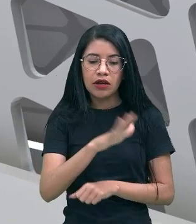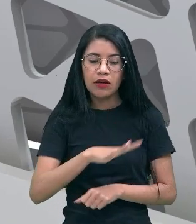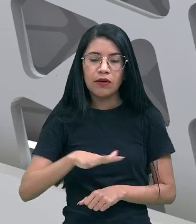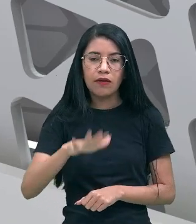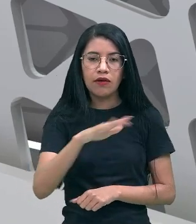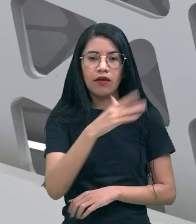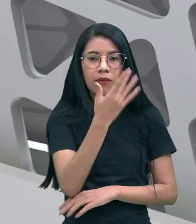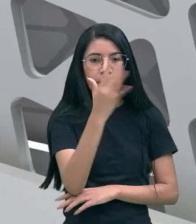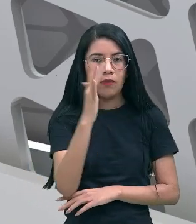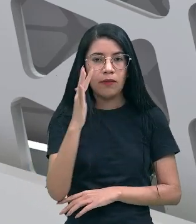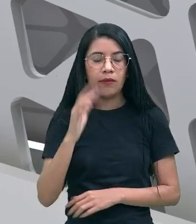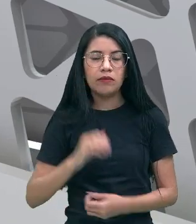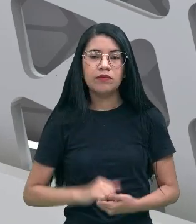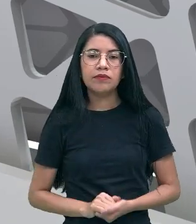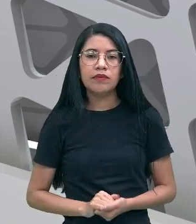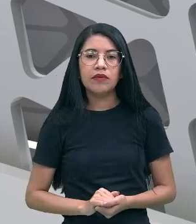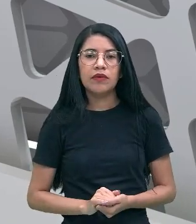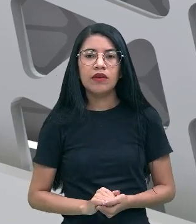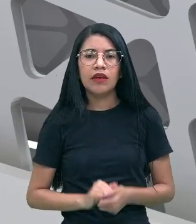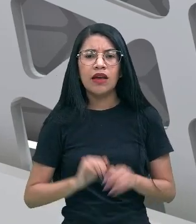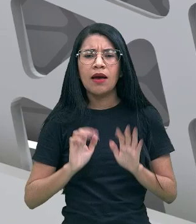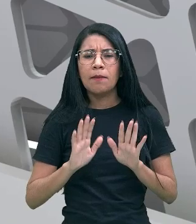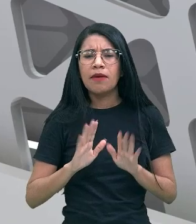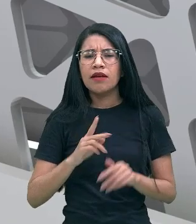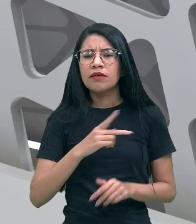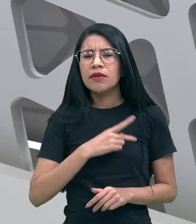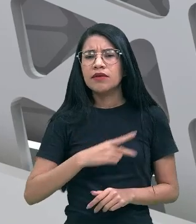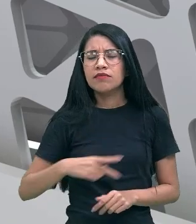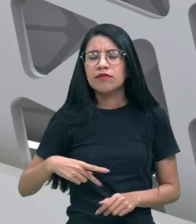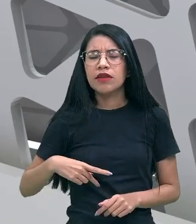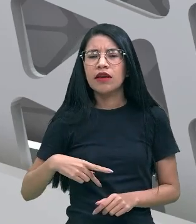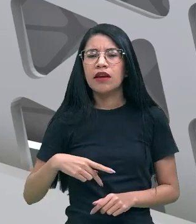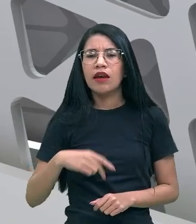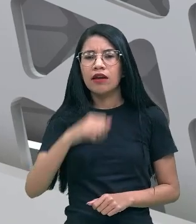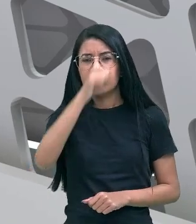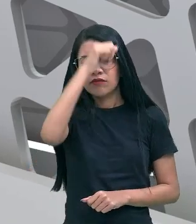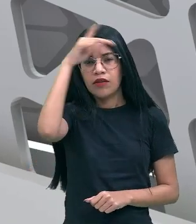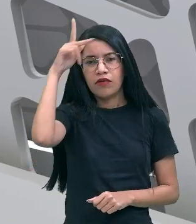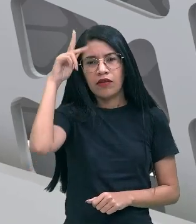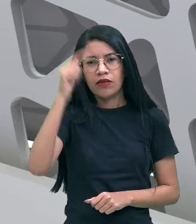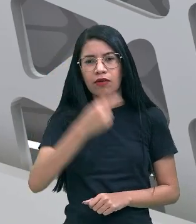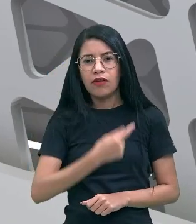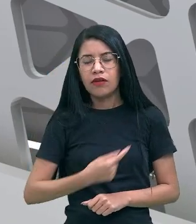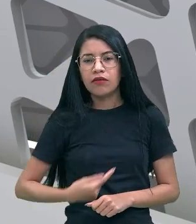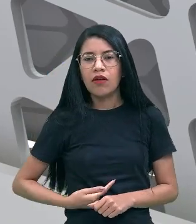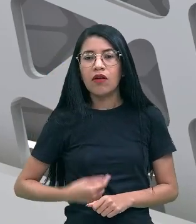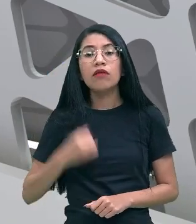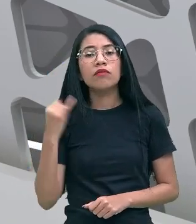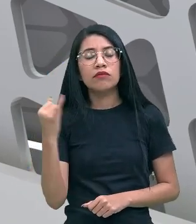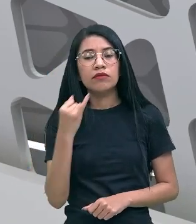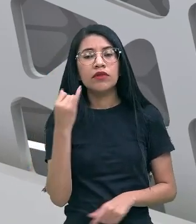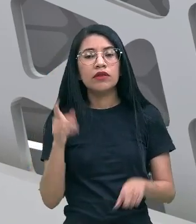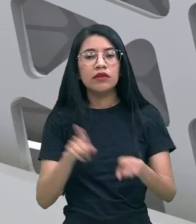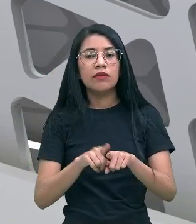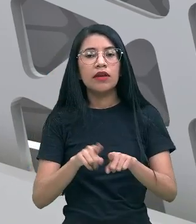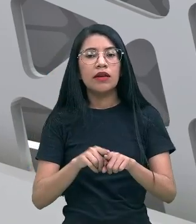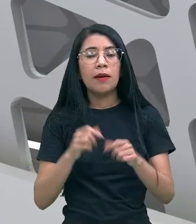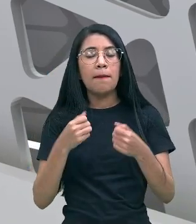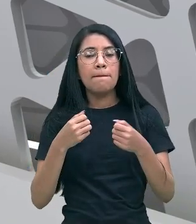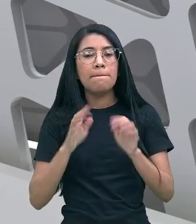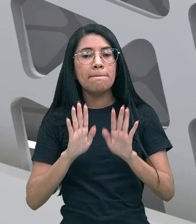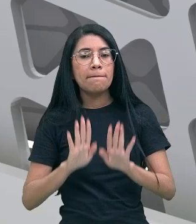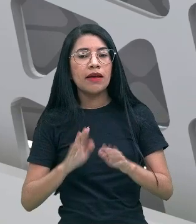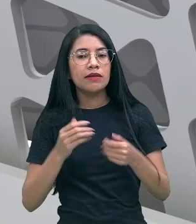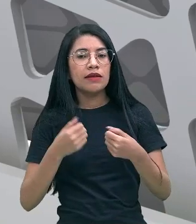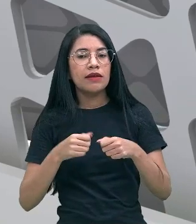ambiente. Ah, professora, mas presidente, prefeito e governadores são extremamente importantes. Mas a gente tem que lembrar que